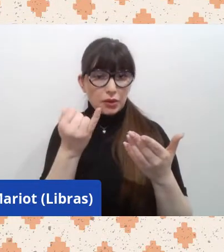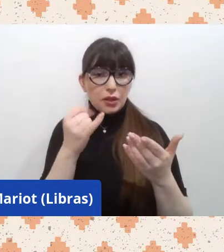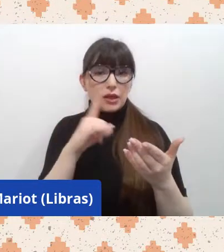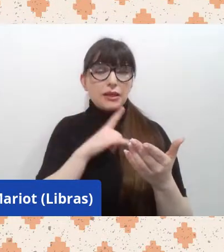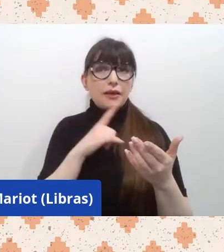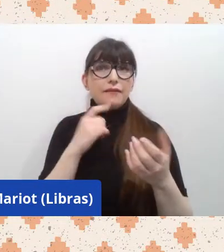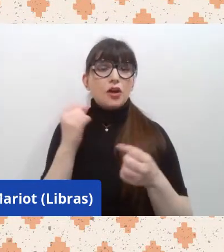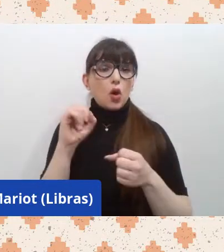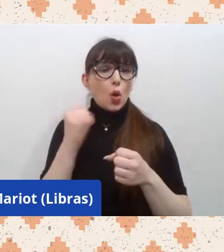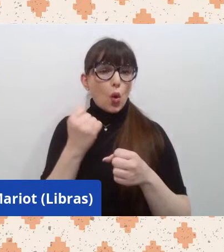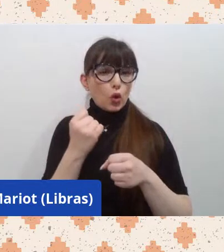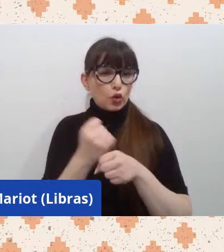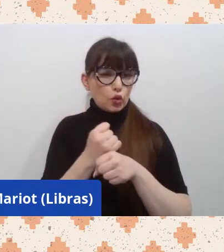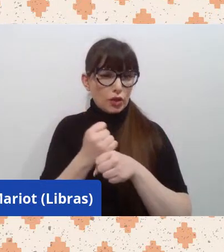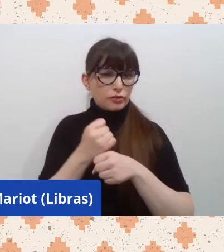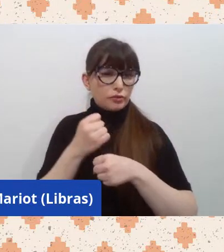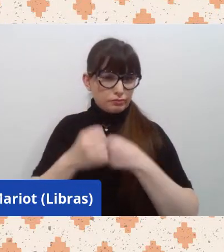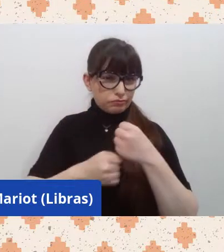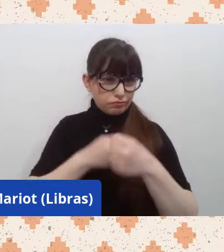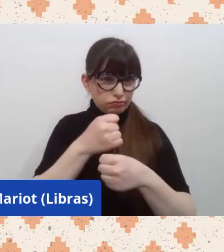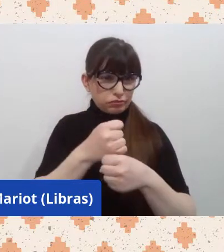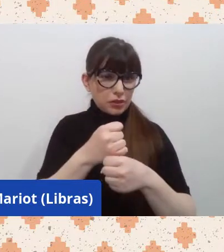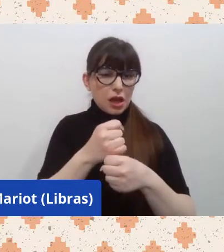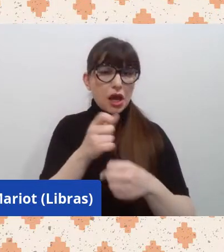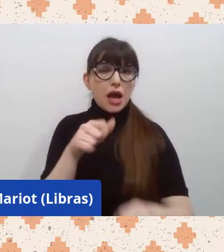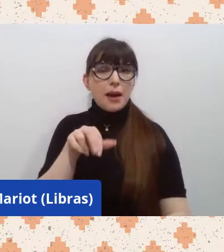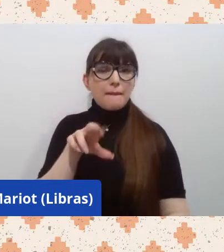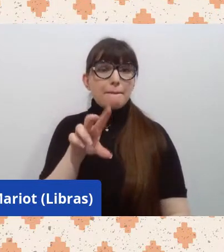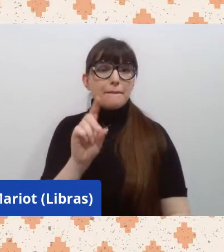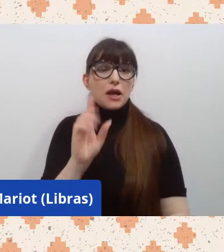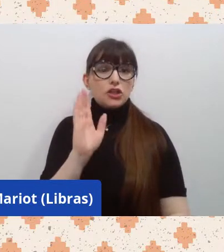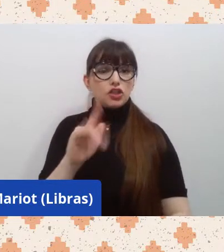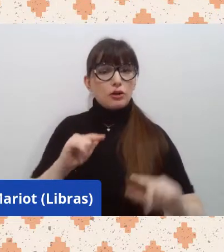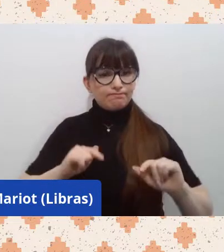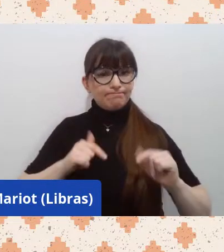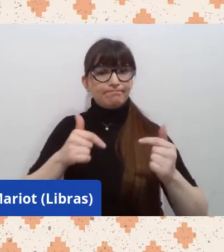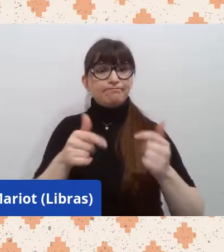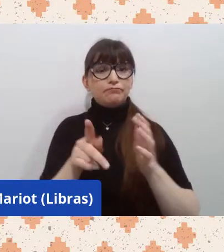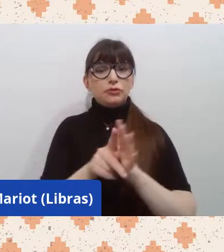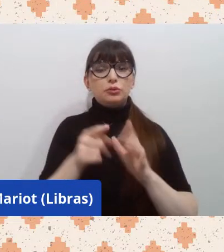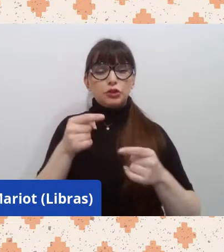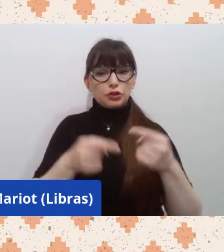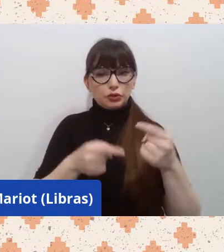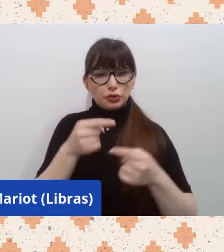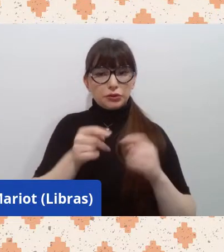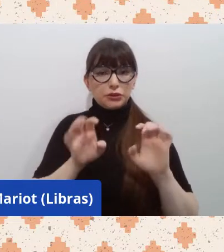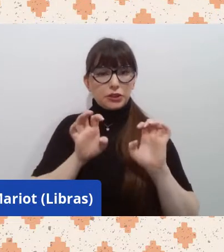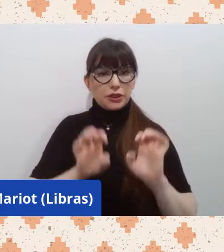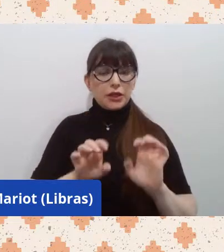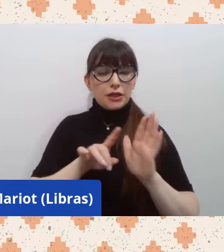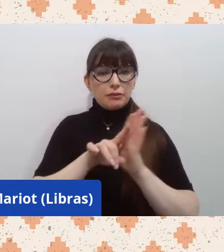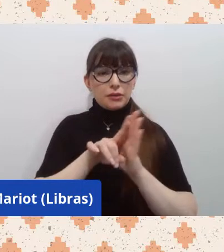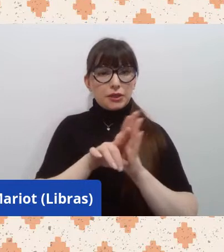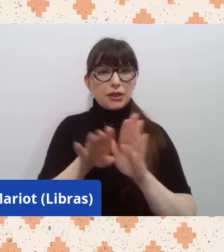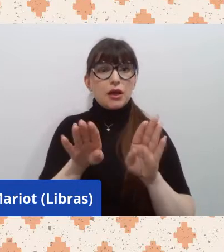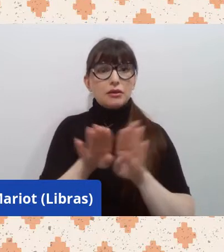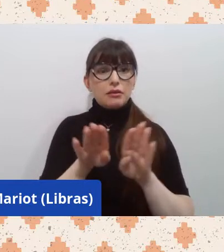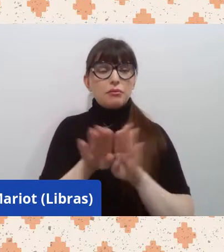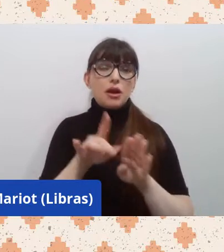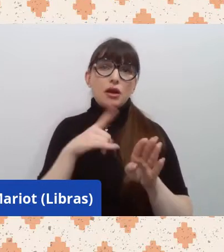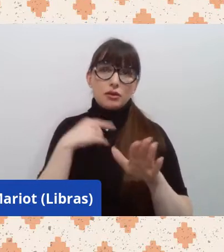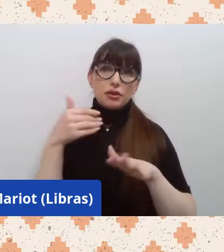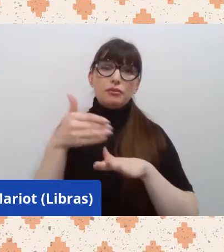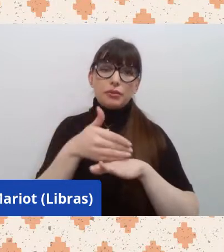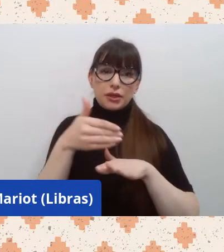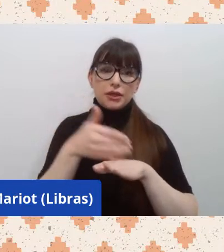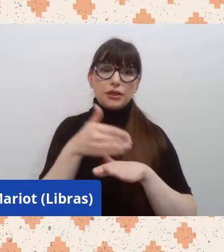anos, eu creio que a ANPEd ela tem enfrentado a discussão sobre a ética em pesquisa e temos também participado